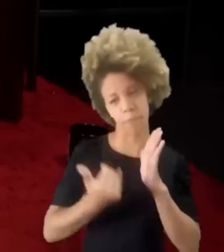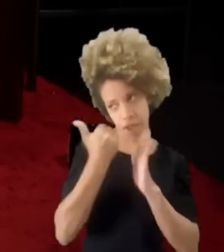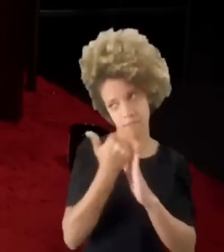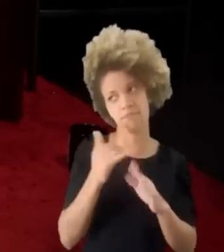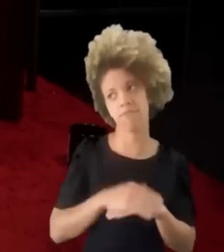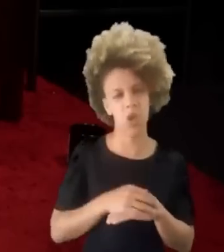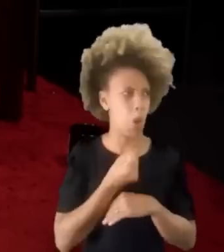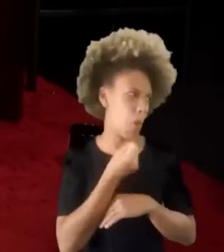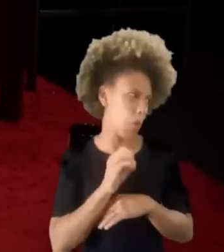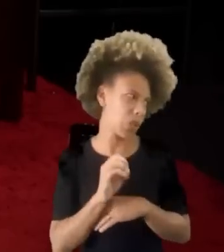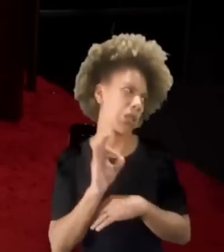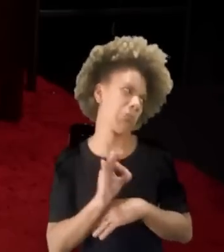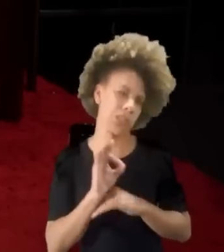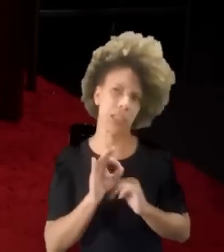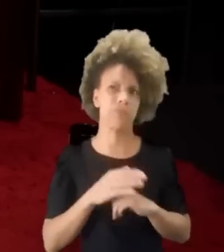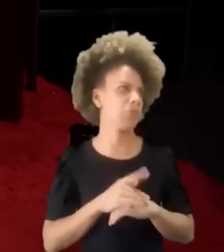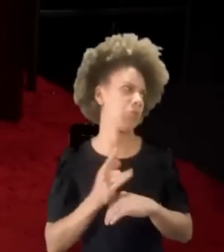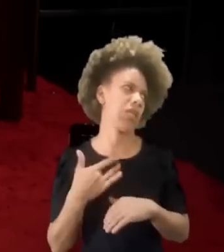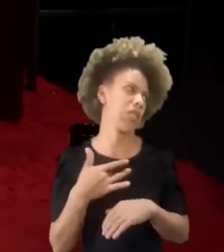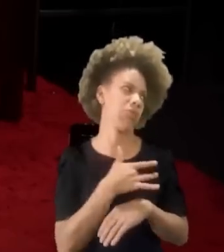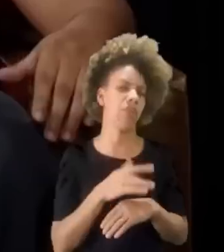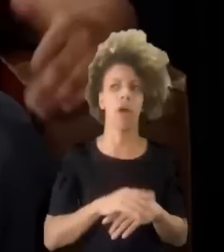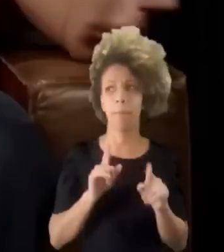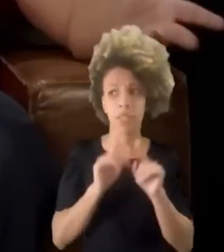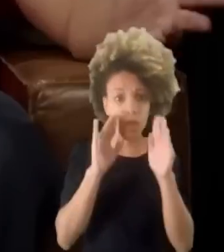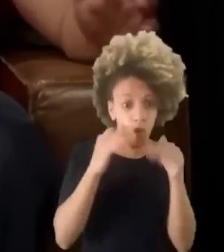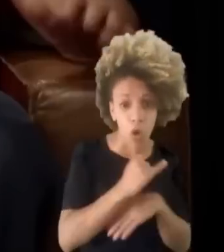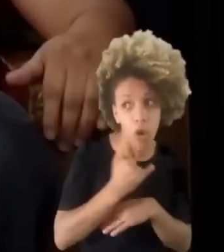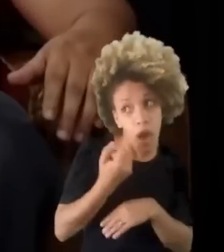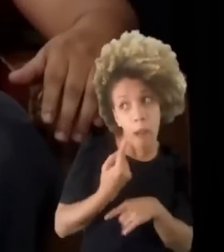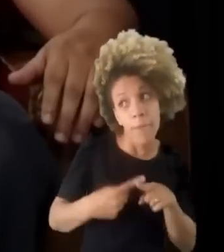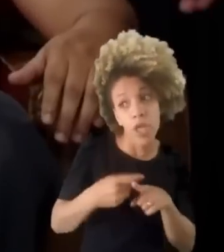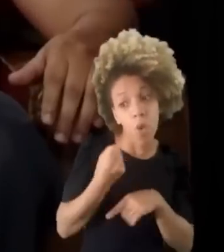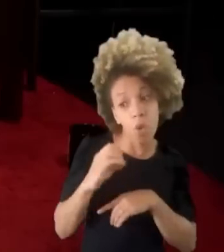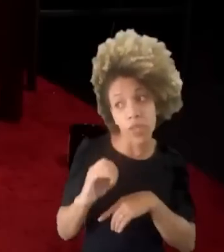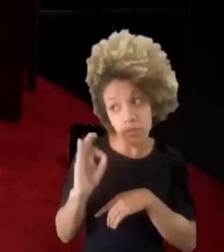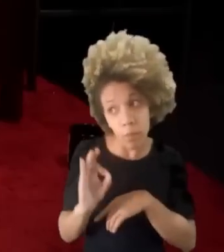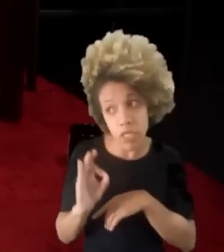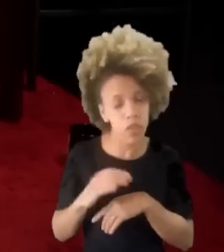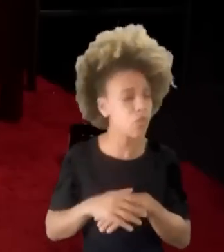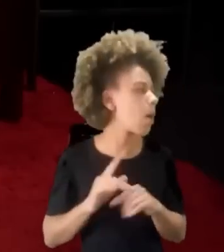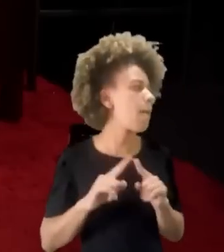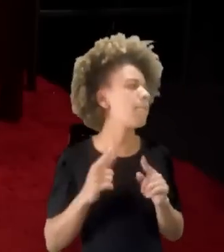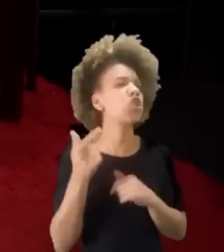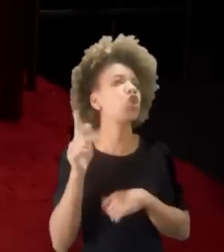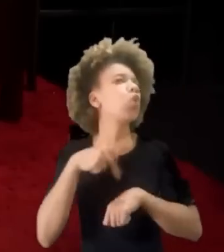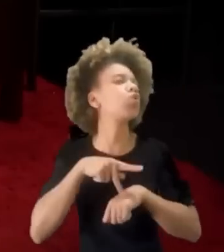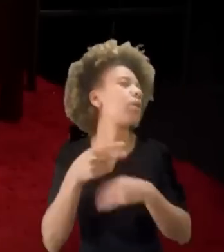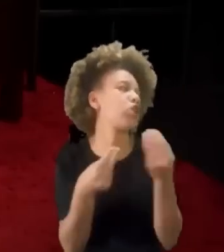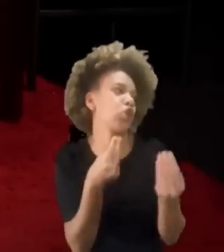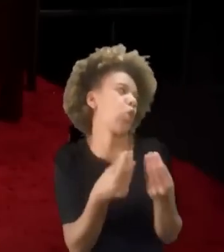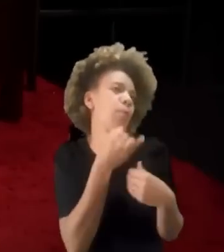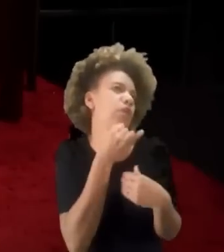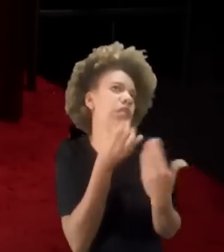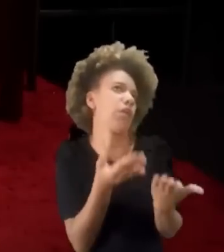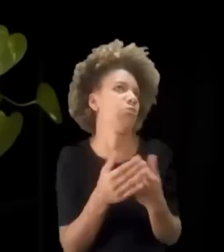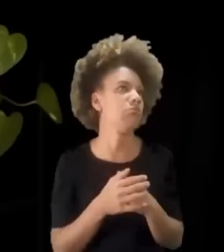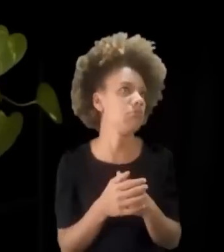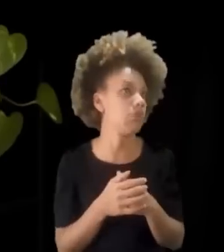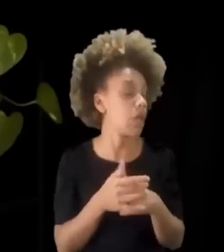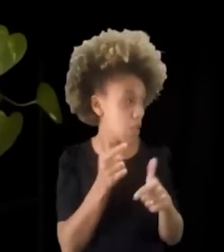80% de mercado não é saudável tanto que hoje a gente foca mais no iFood porque é 80%. mas como é que funciona em outros países assim tipo